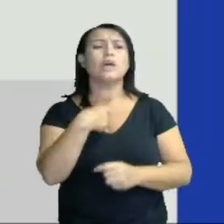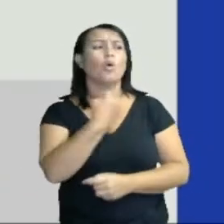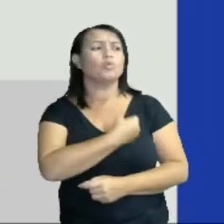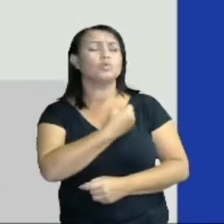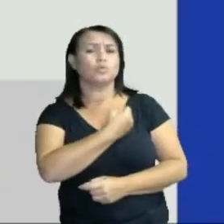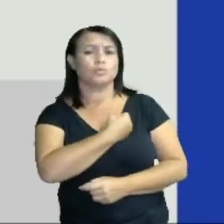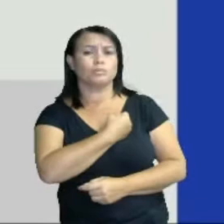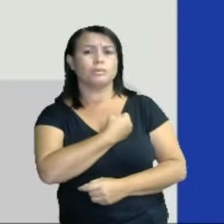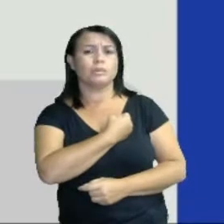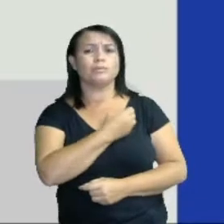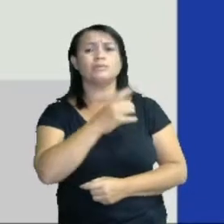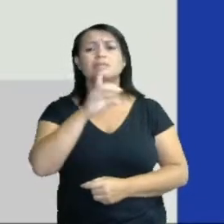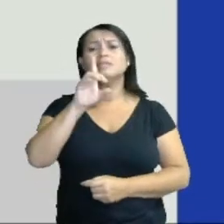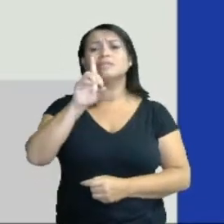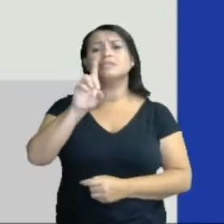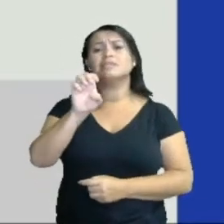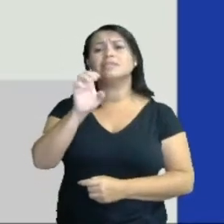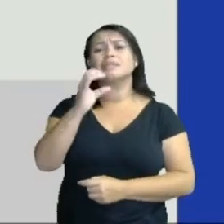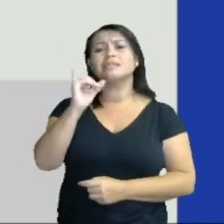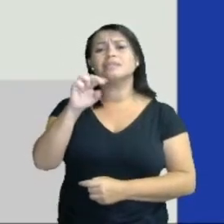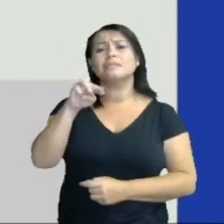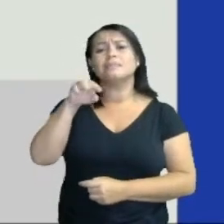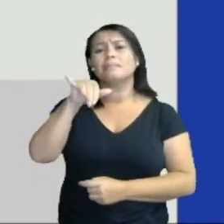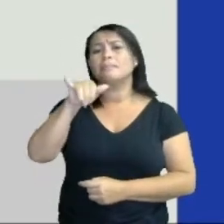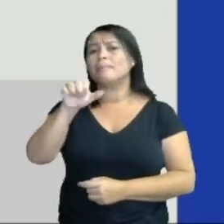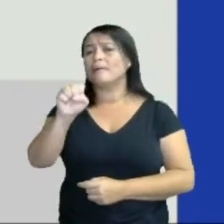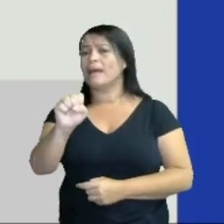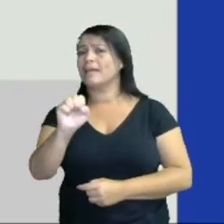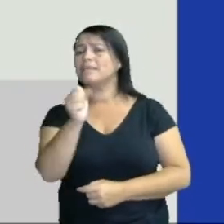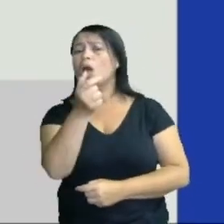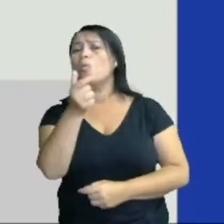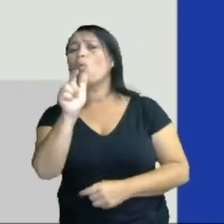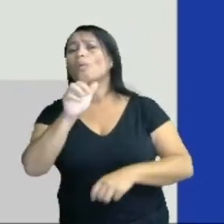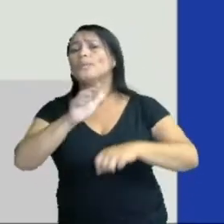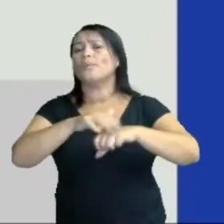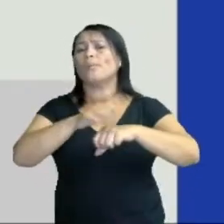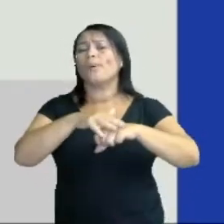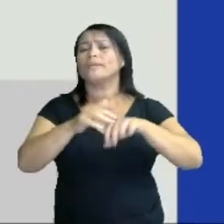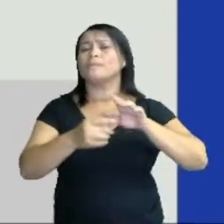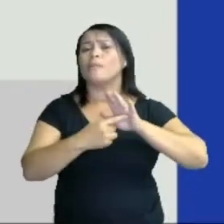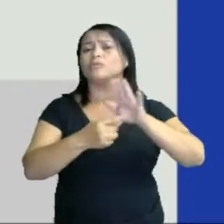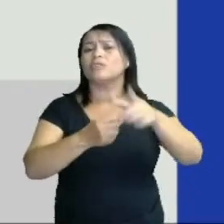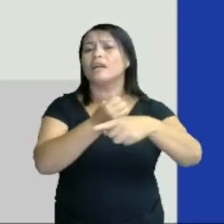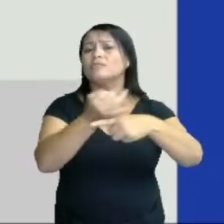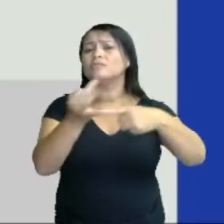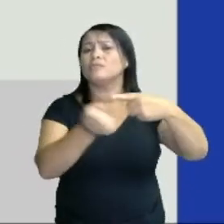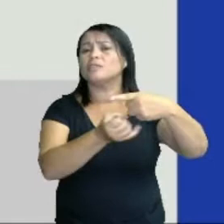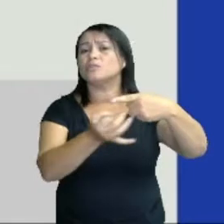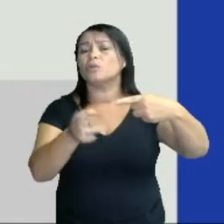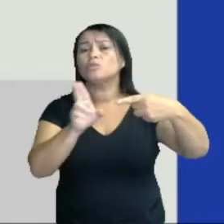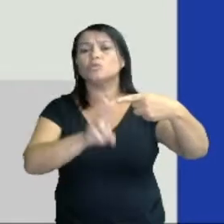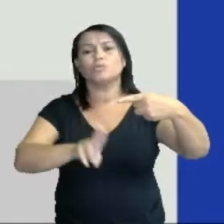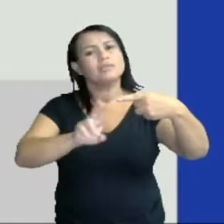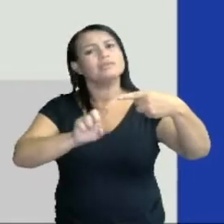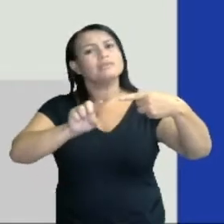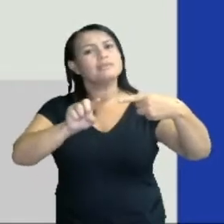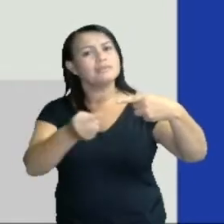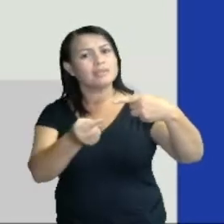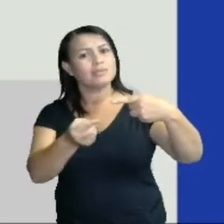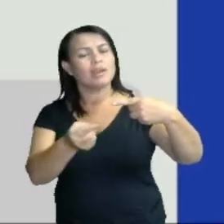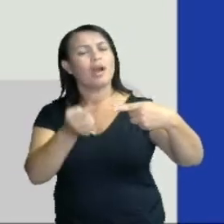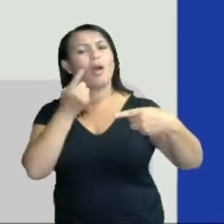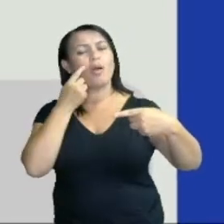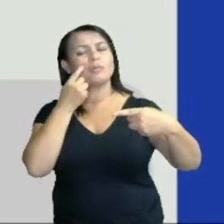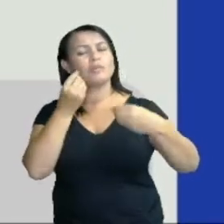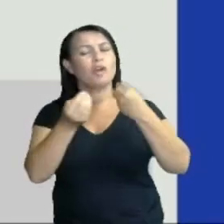números decimais? Números decimais é um outro modo de representar as frações. Utiliza-se vírgula.